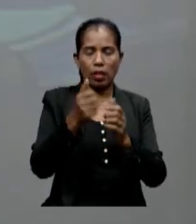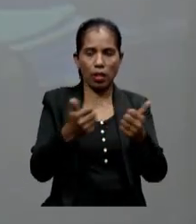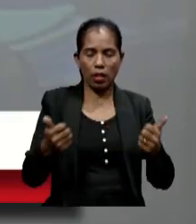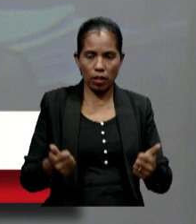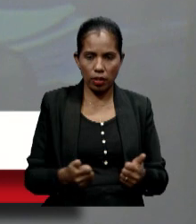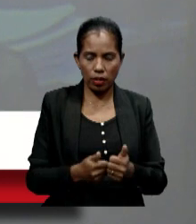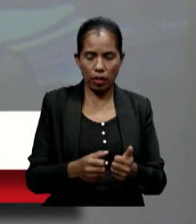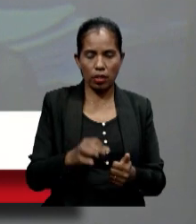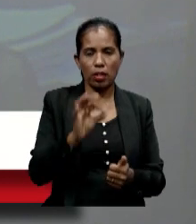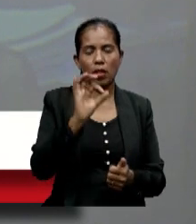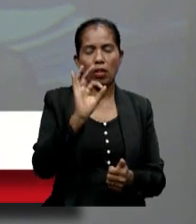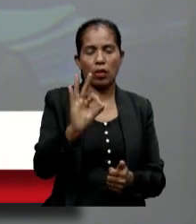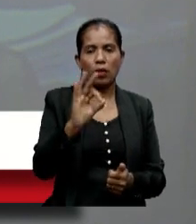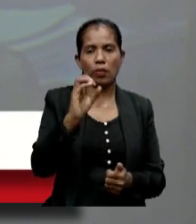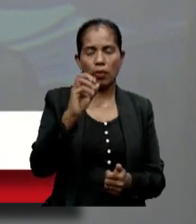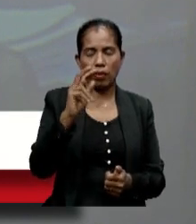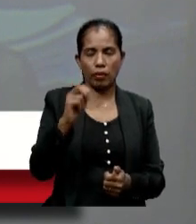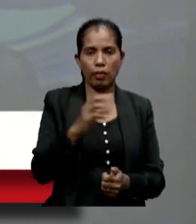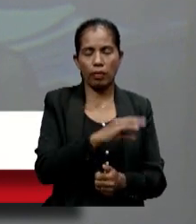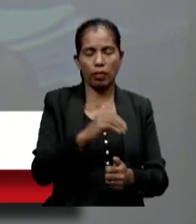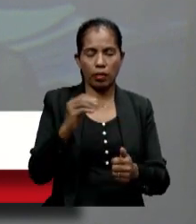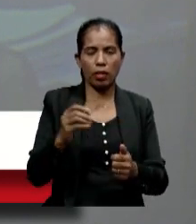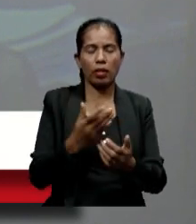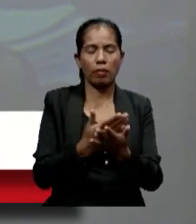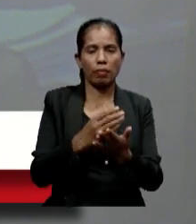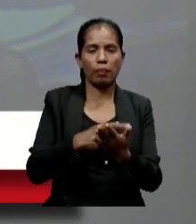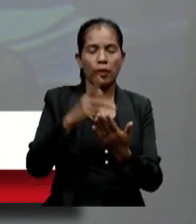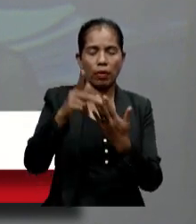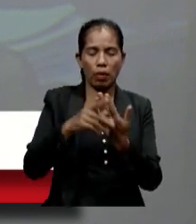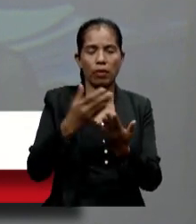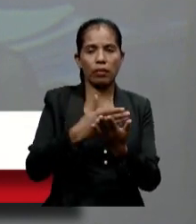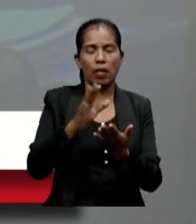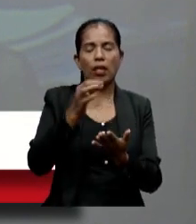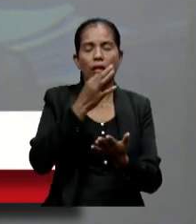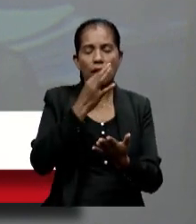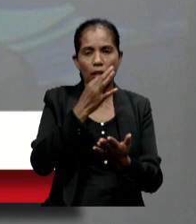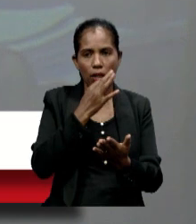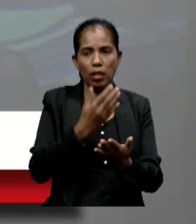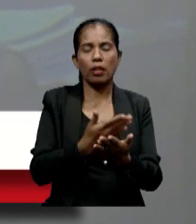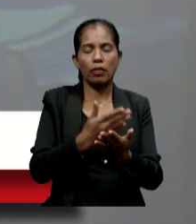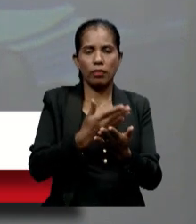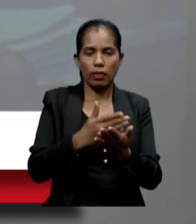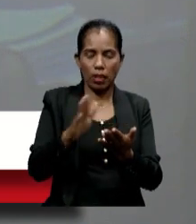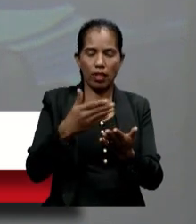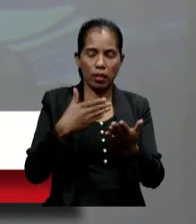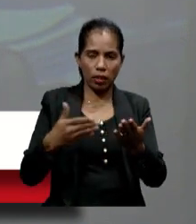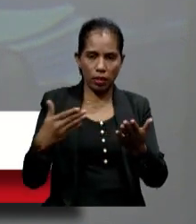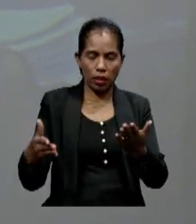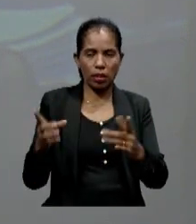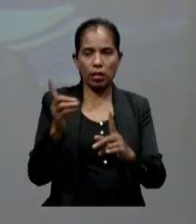atal forçai de acada, cesta básica ne vale, faz essa sangue de mano, por vir a fonte de nebo, e até